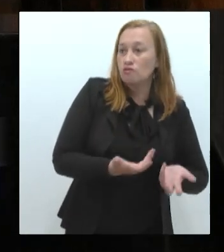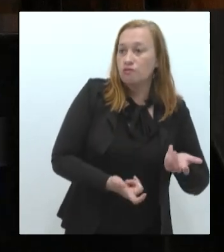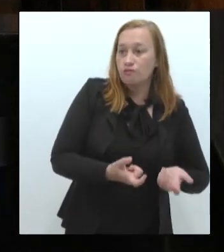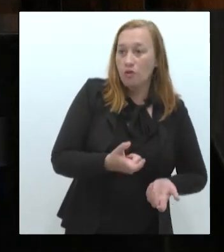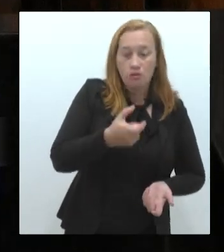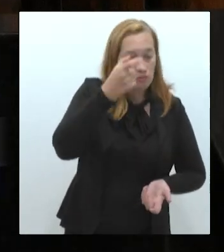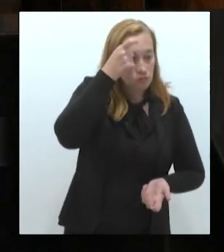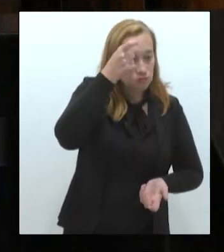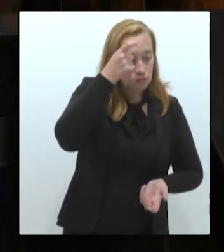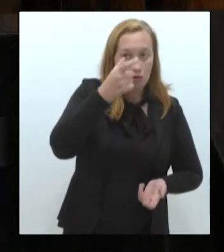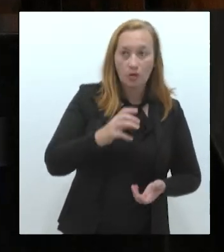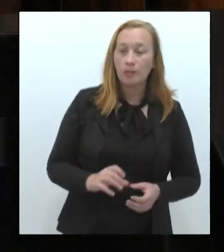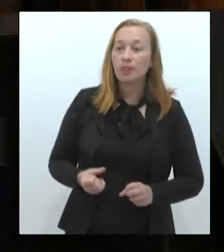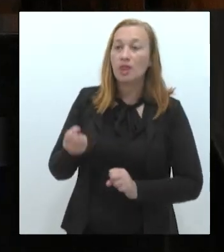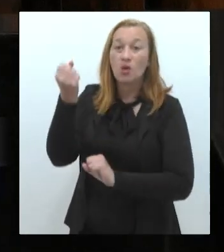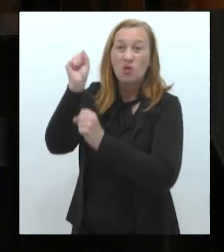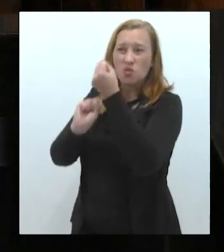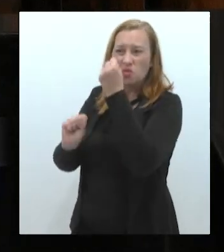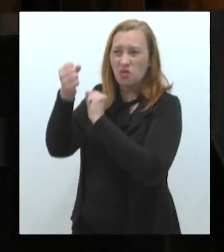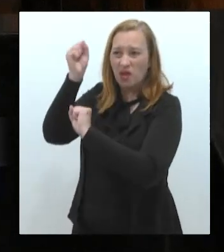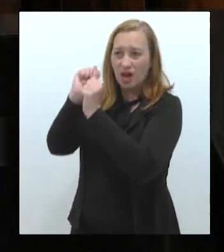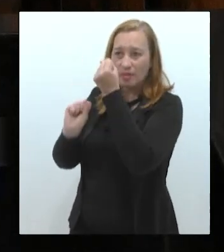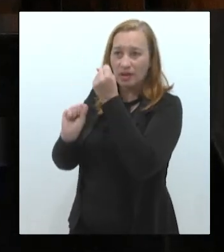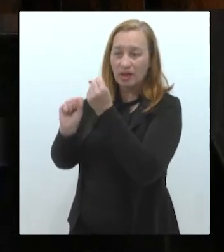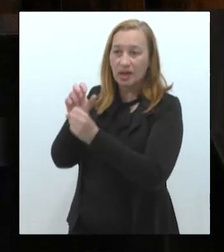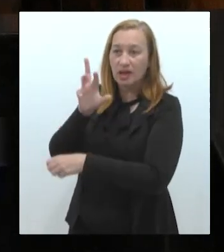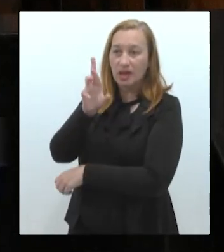da fábrica em Ramos,